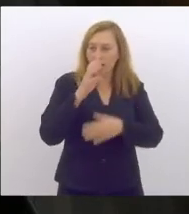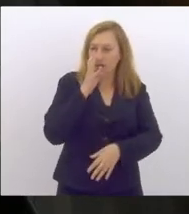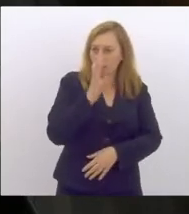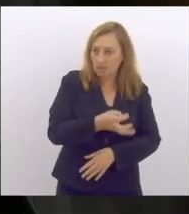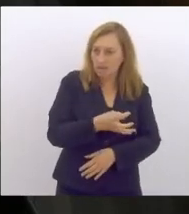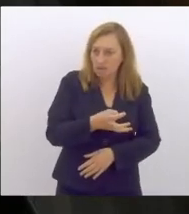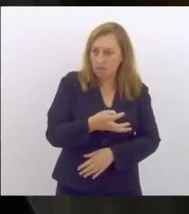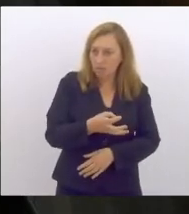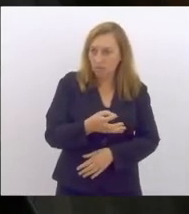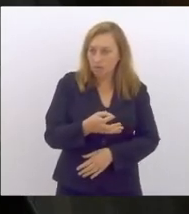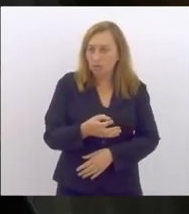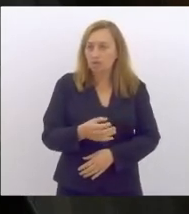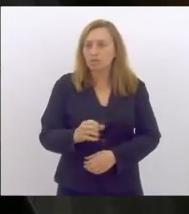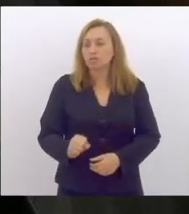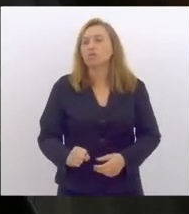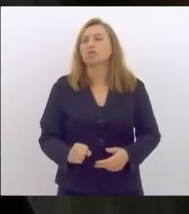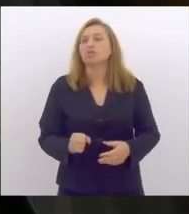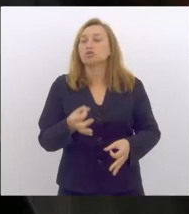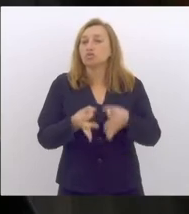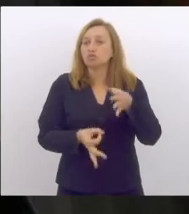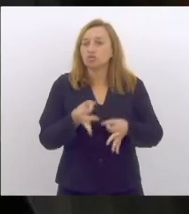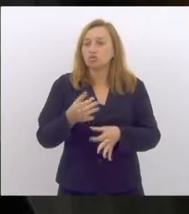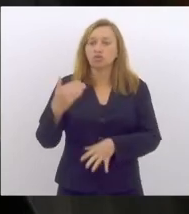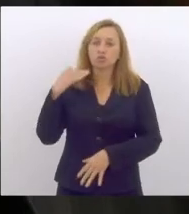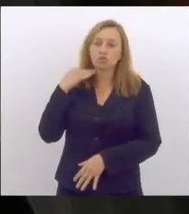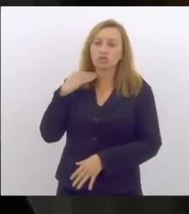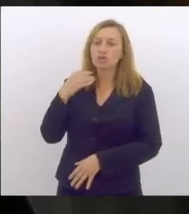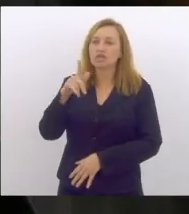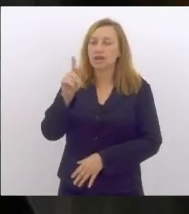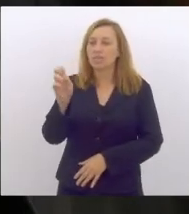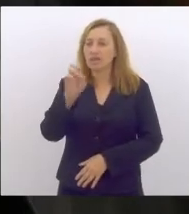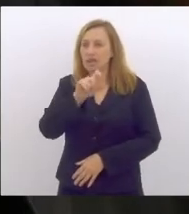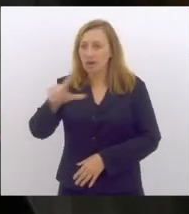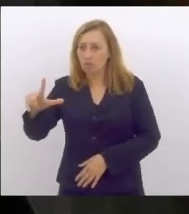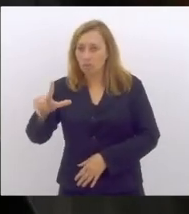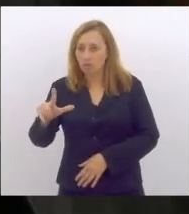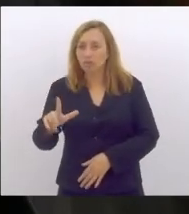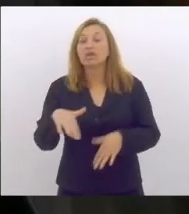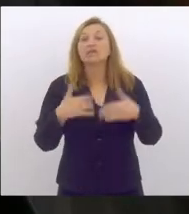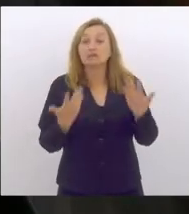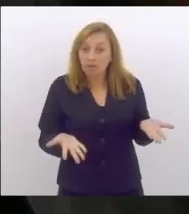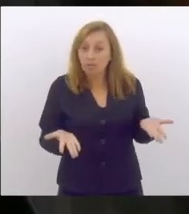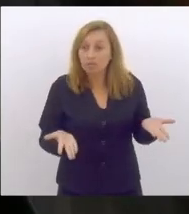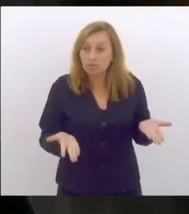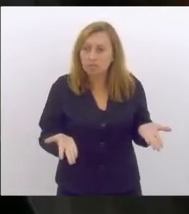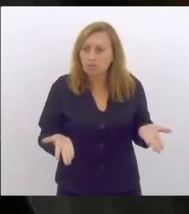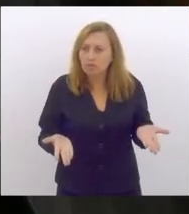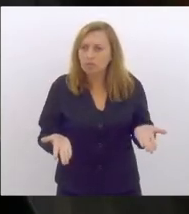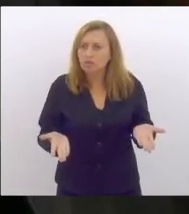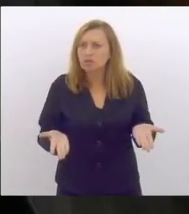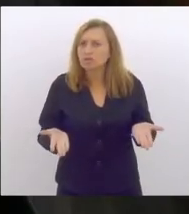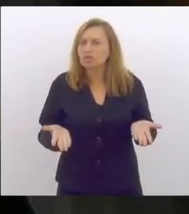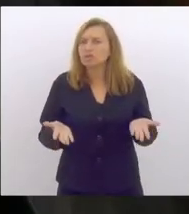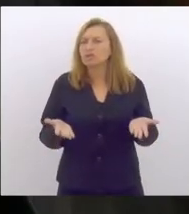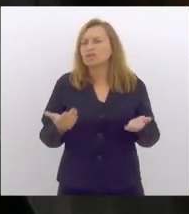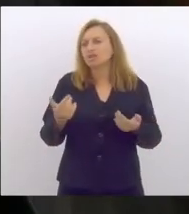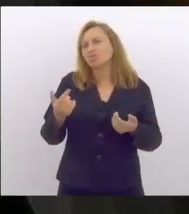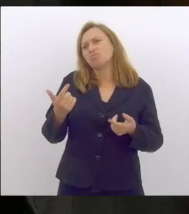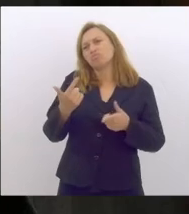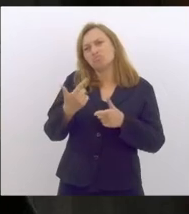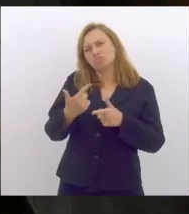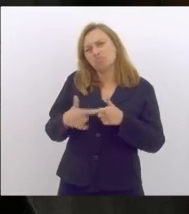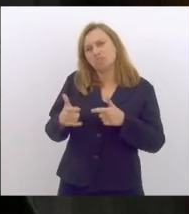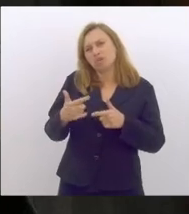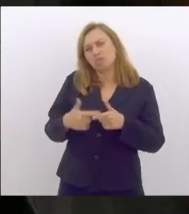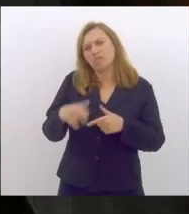desta vez pelo poder decisão do juiz Gabriel Hoffmann então isso causa um trauma Tia Jô que